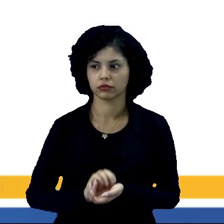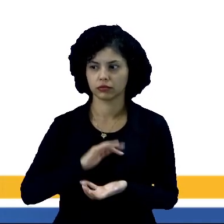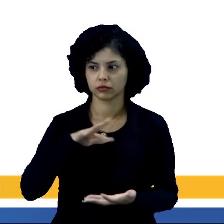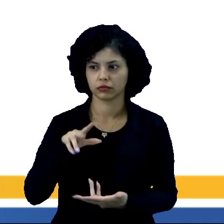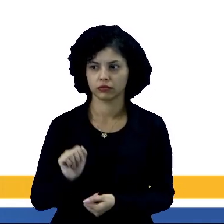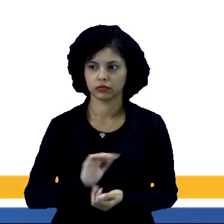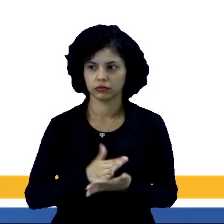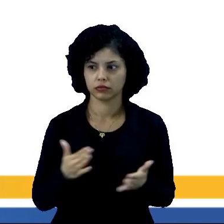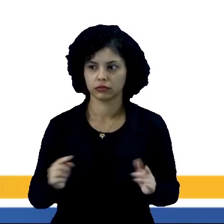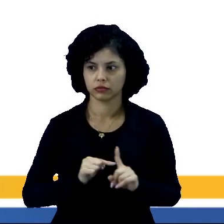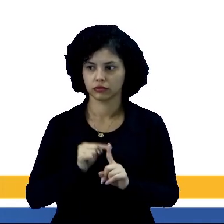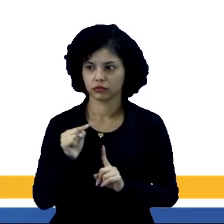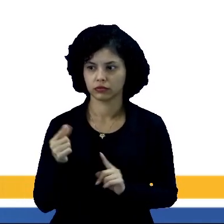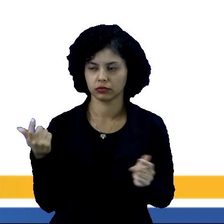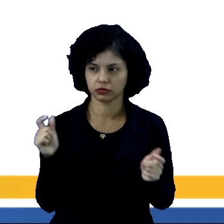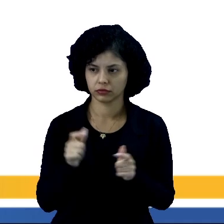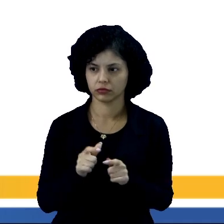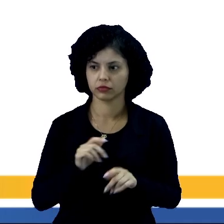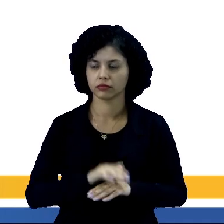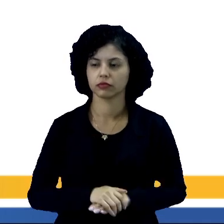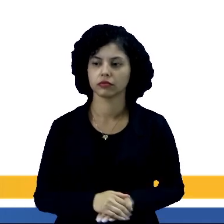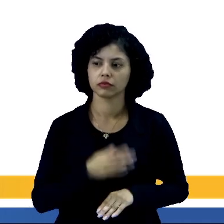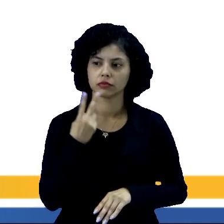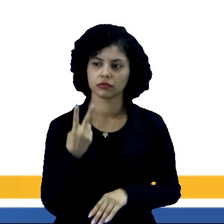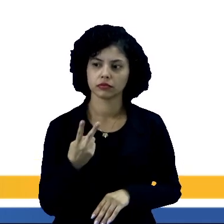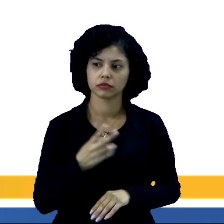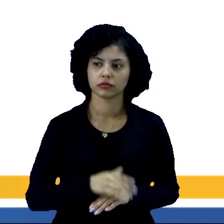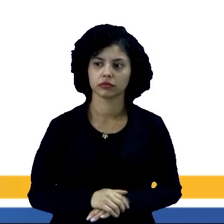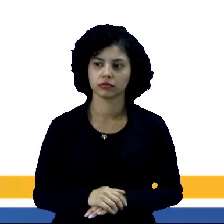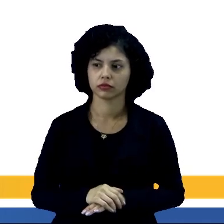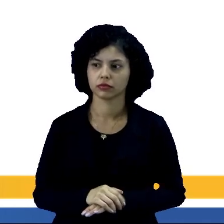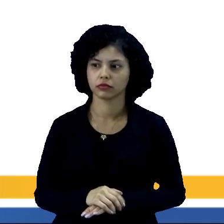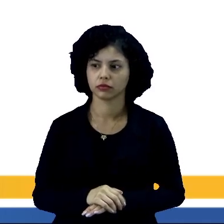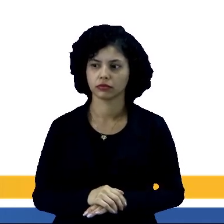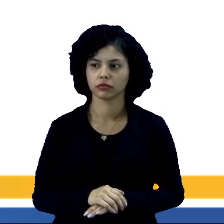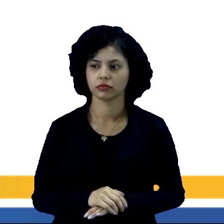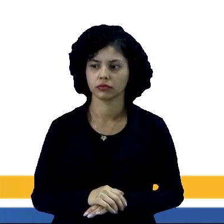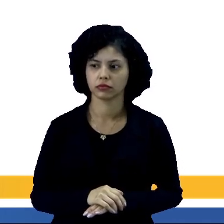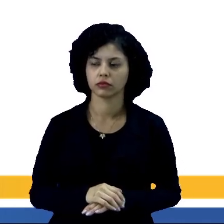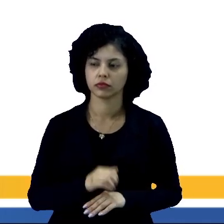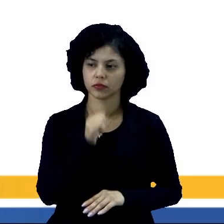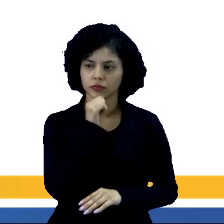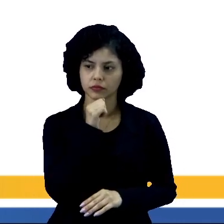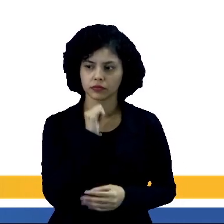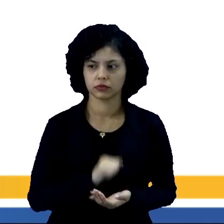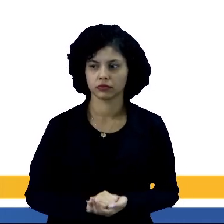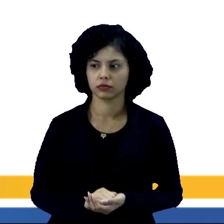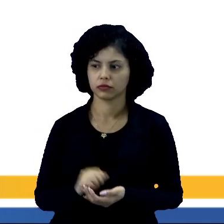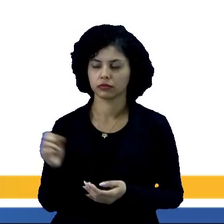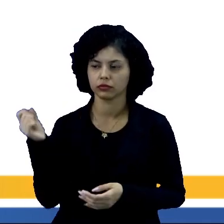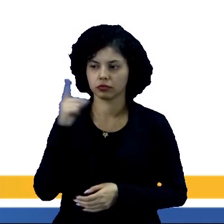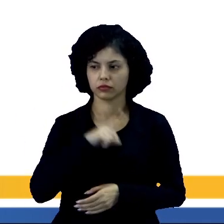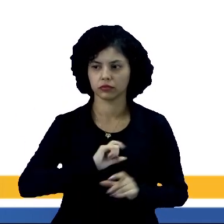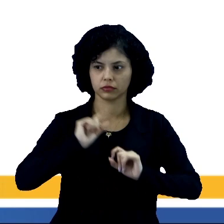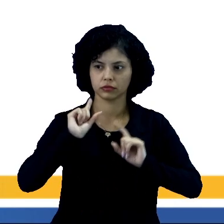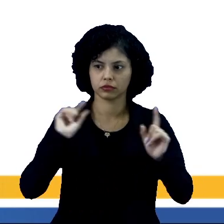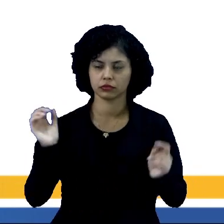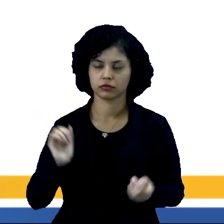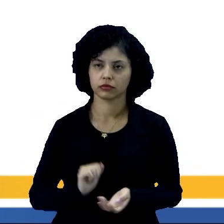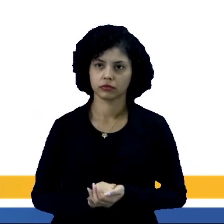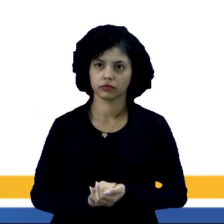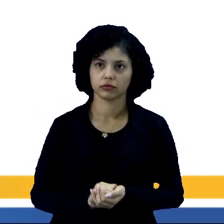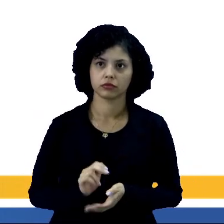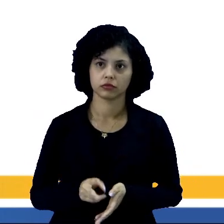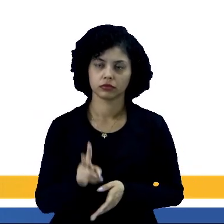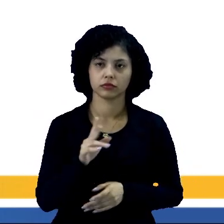nebulosa planetária, quando a temperatura do Sol irá diminuir. Em D, o 2 vai corresponder à supernova, quando o brilho do